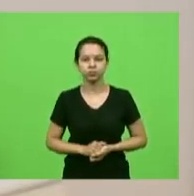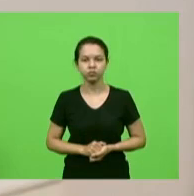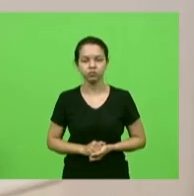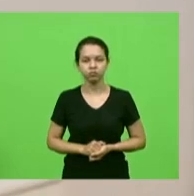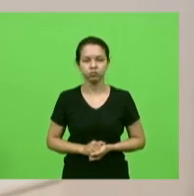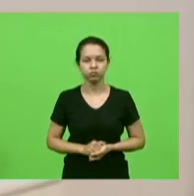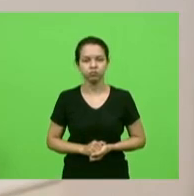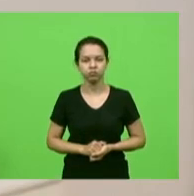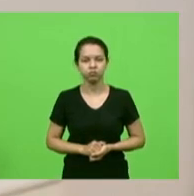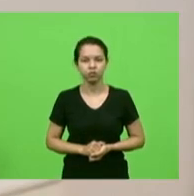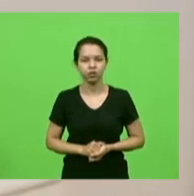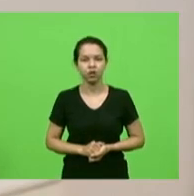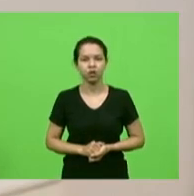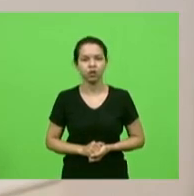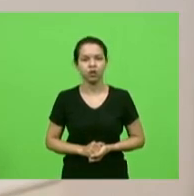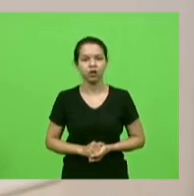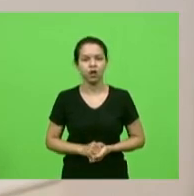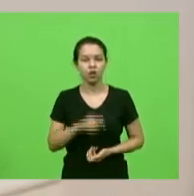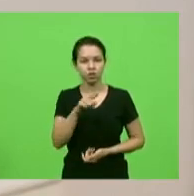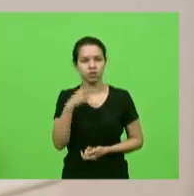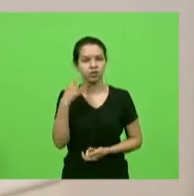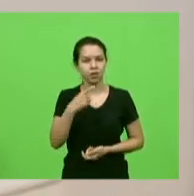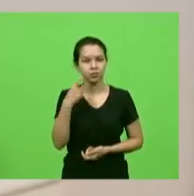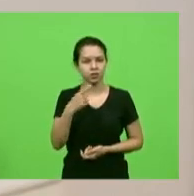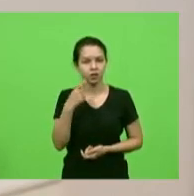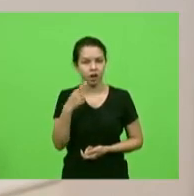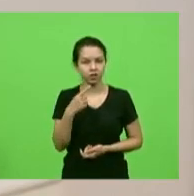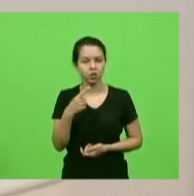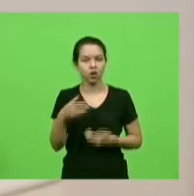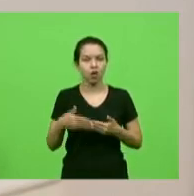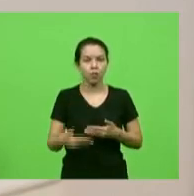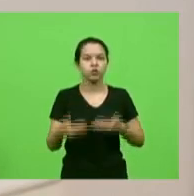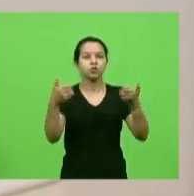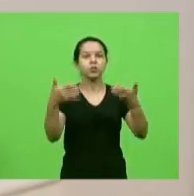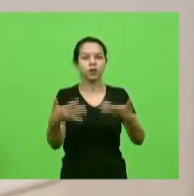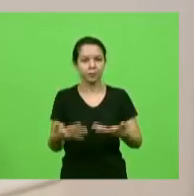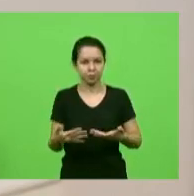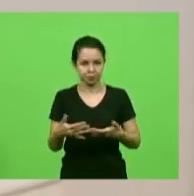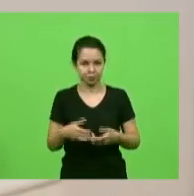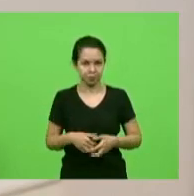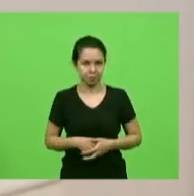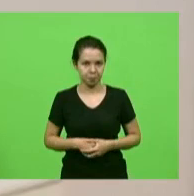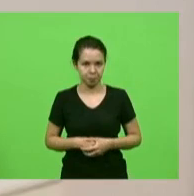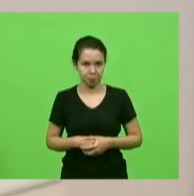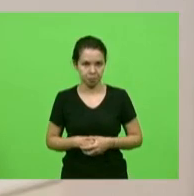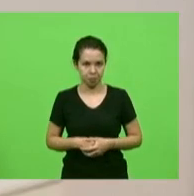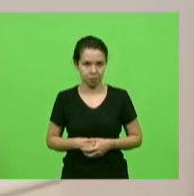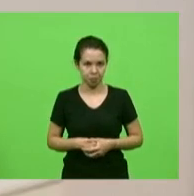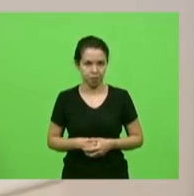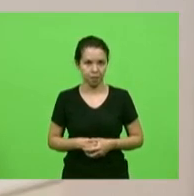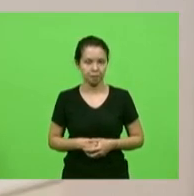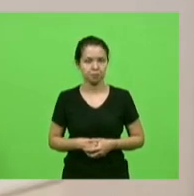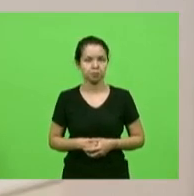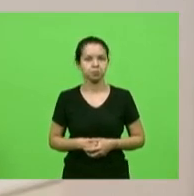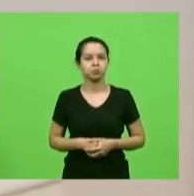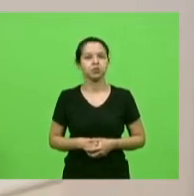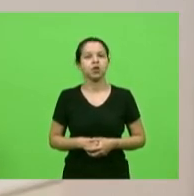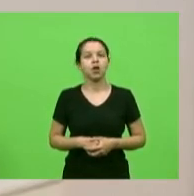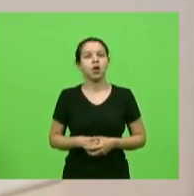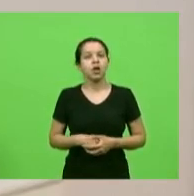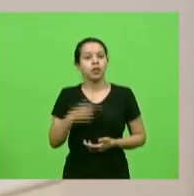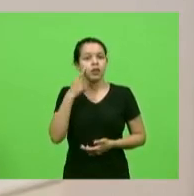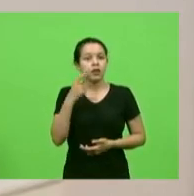o deputado ele introduz a fala dizendo o seguinte, além de outras situações. O interessante